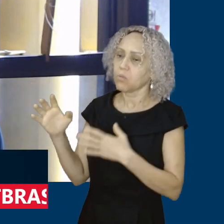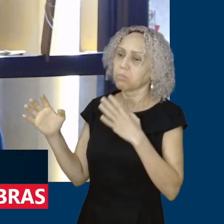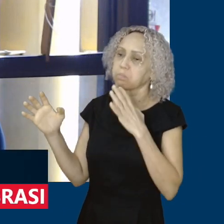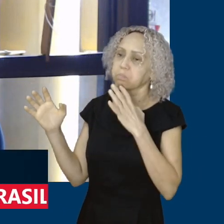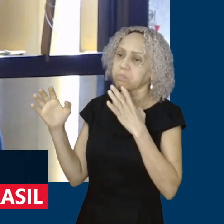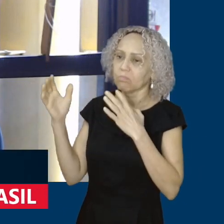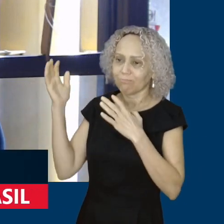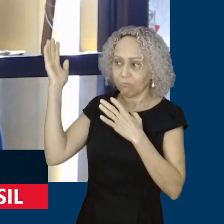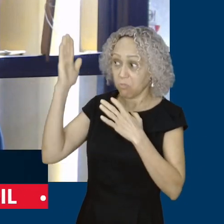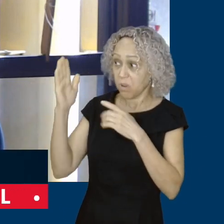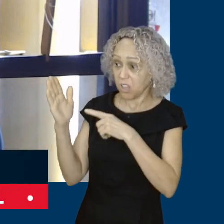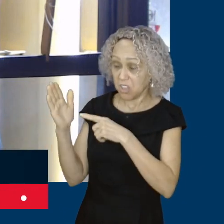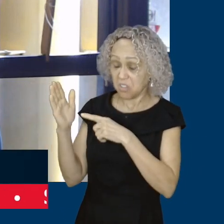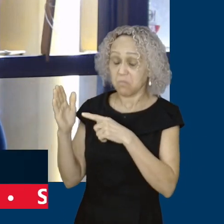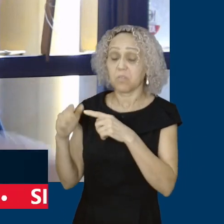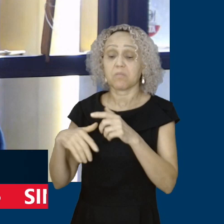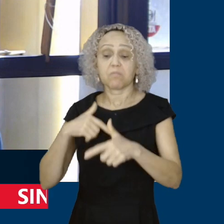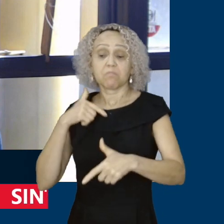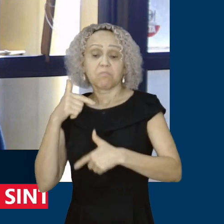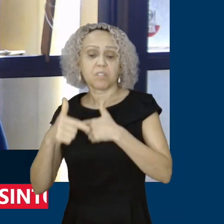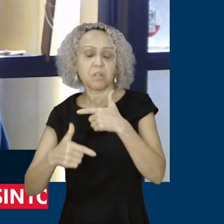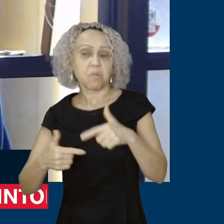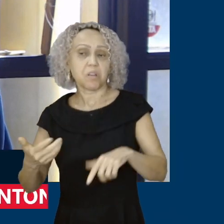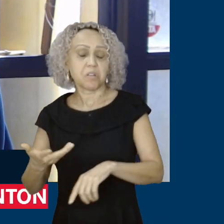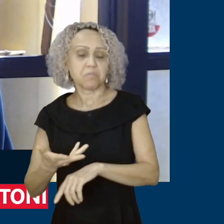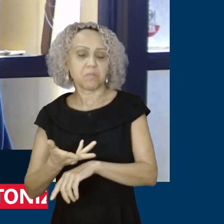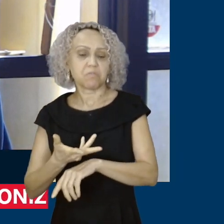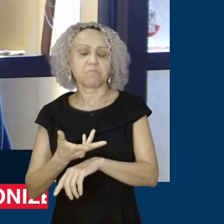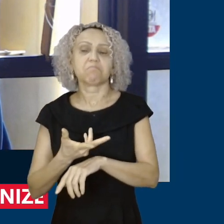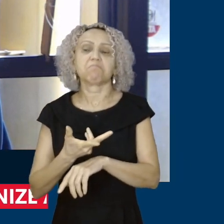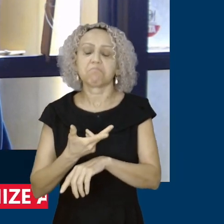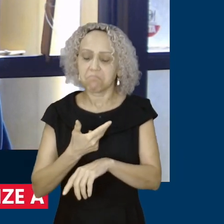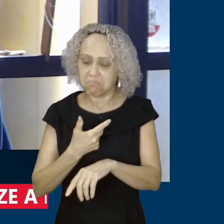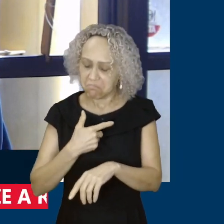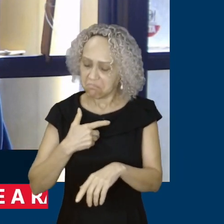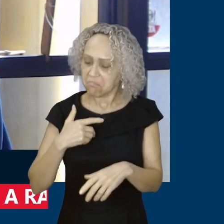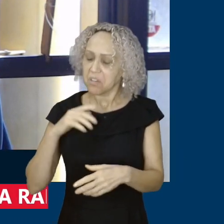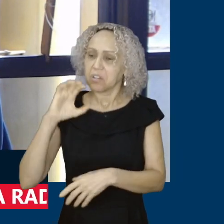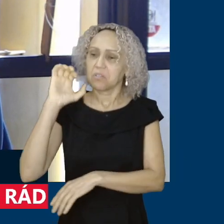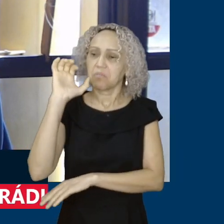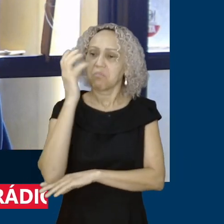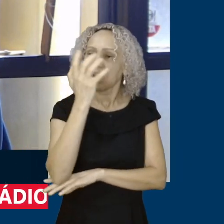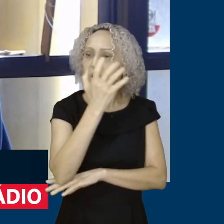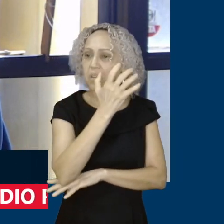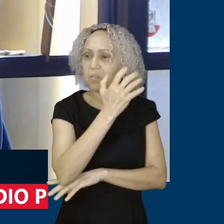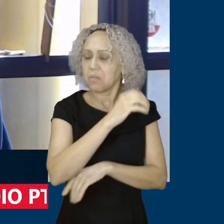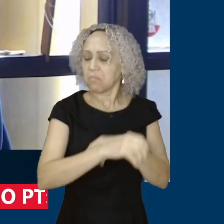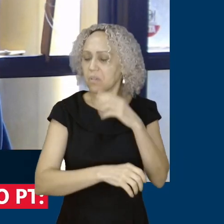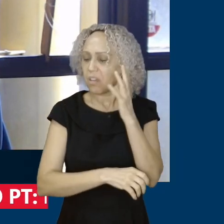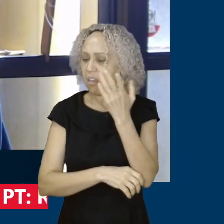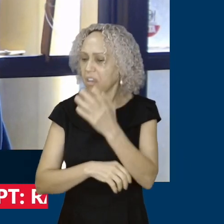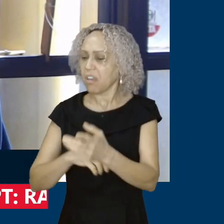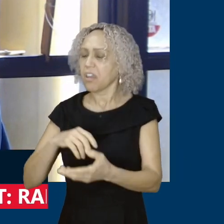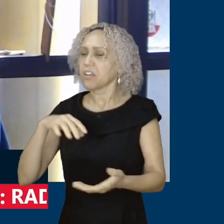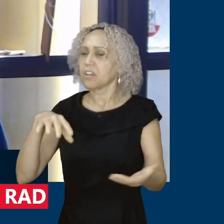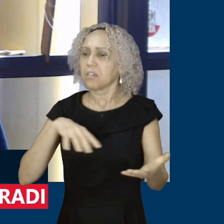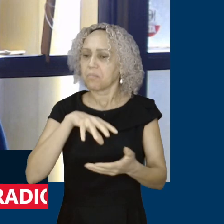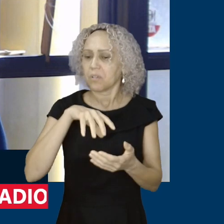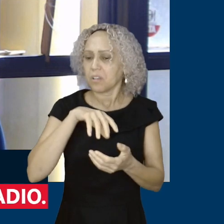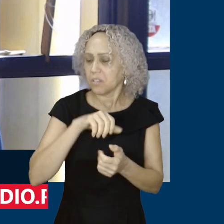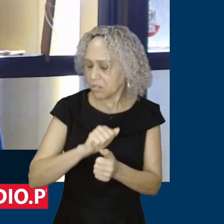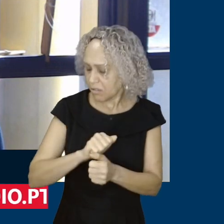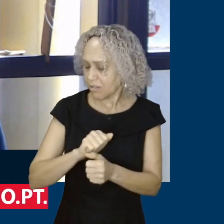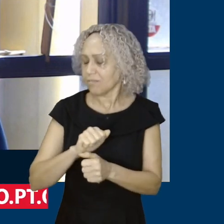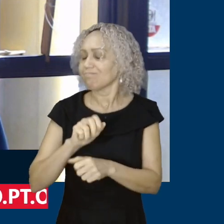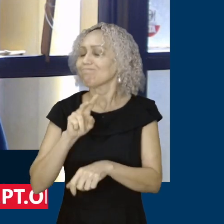está fazendo, com isso dá autoridade para, entendeu, falar mais alto e cobrar a responsabilidade dos outros países.